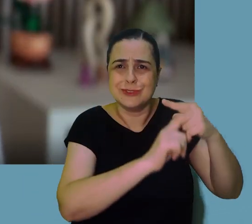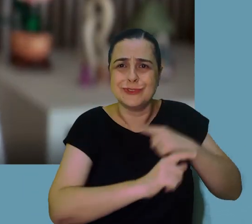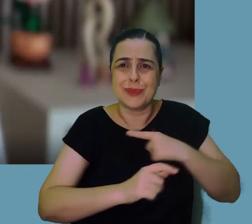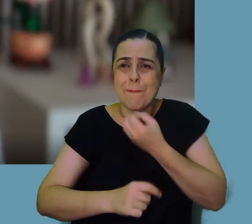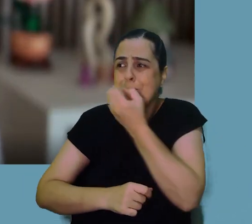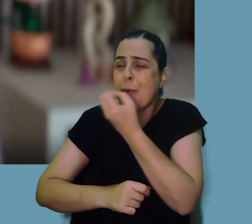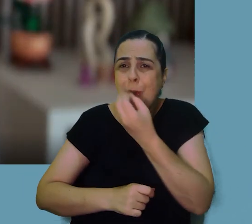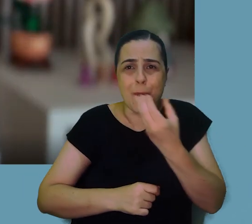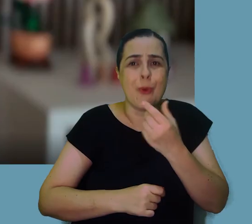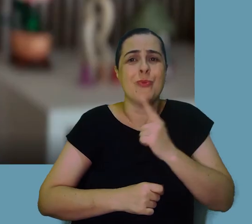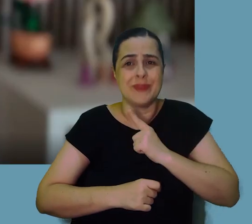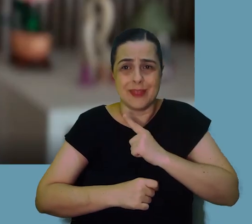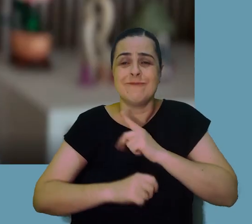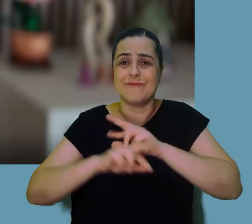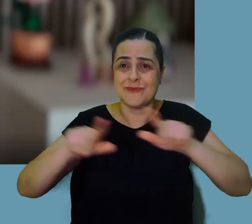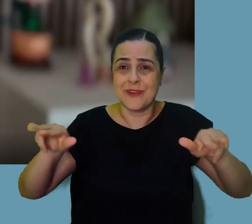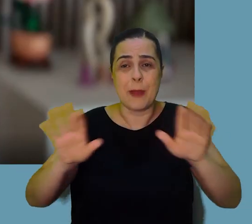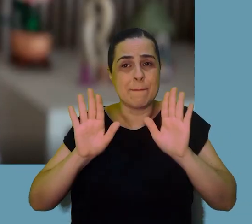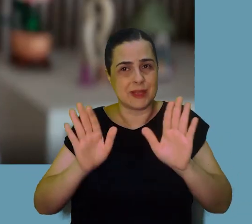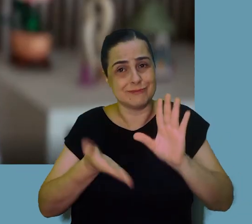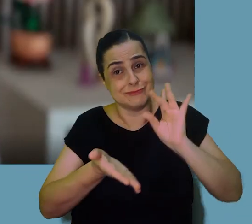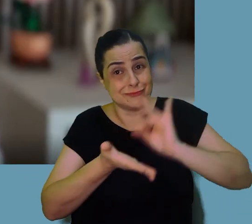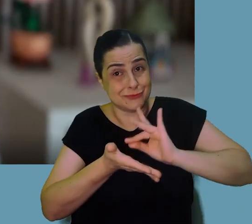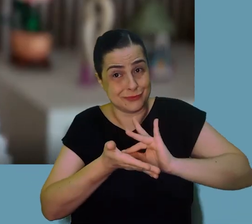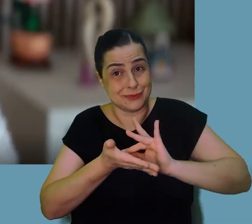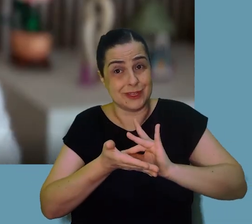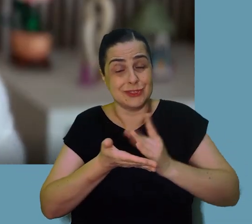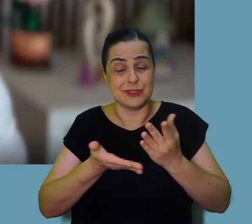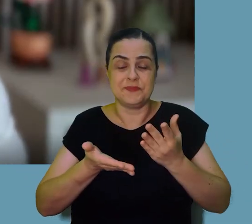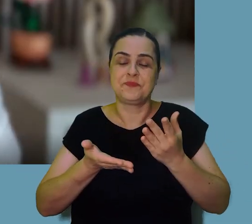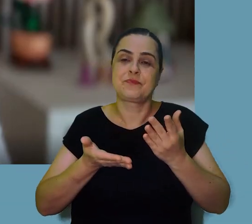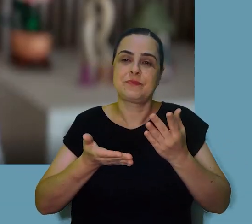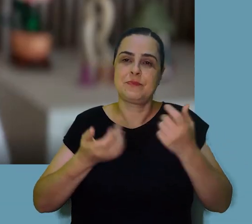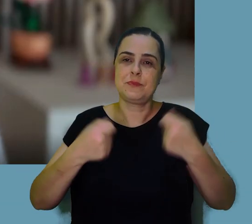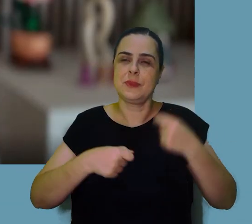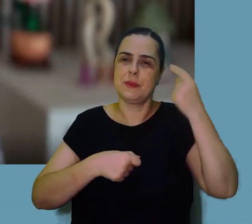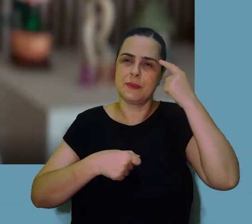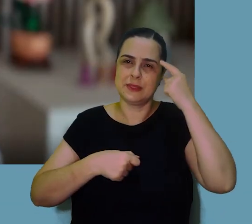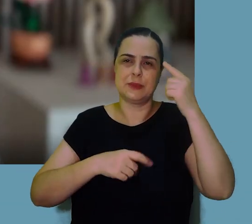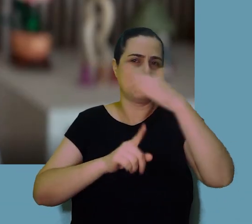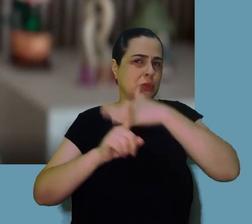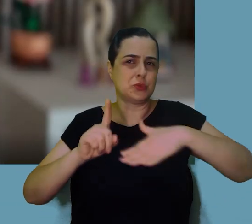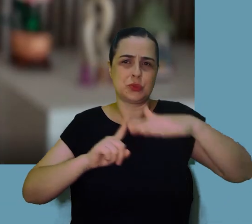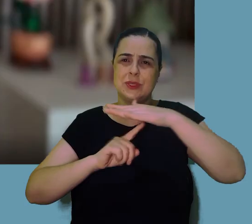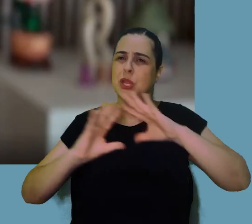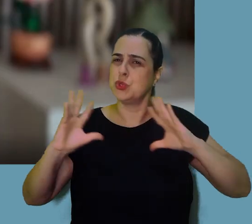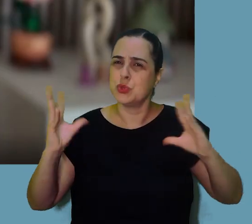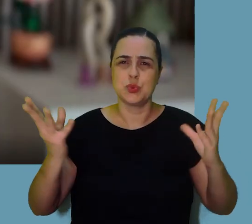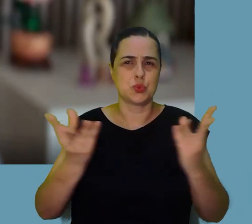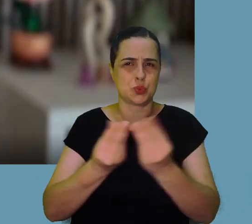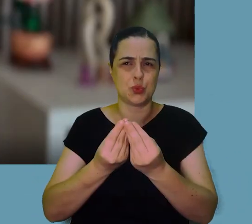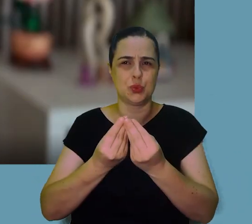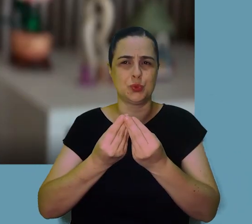adequações, e essas adequações, na verdade, elas são extremamente saudáveis para toda a sociedade, porque quando a